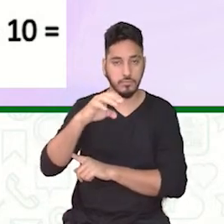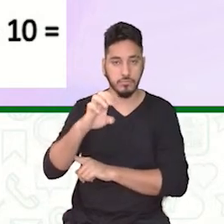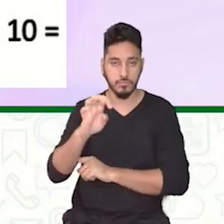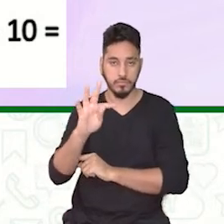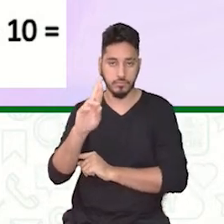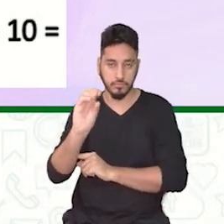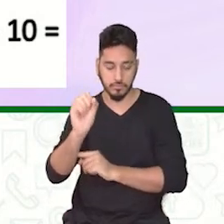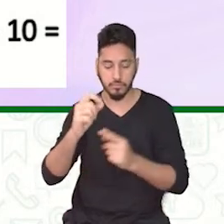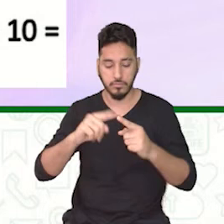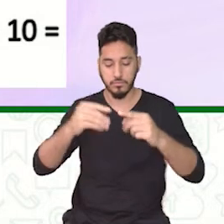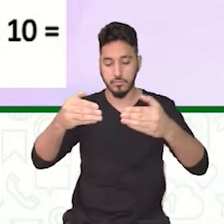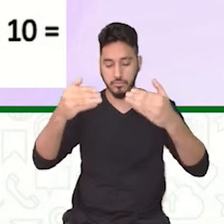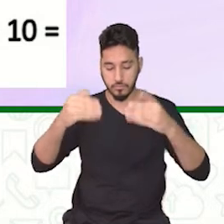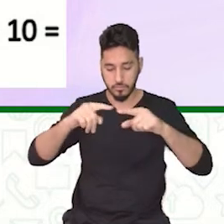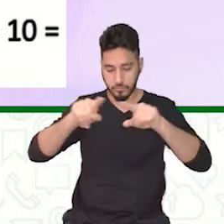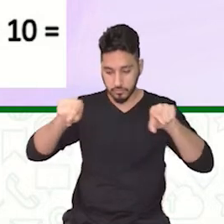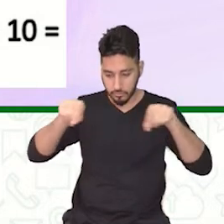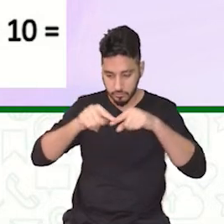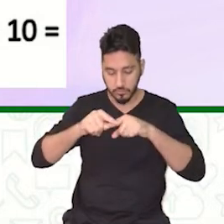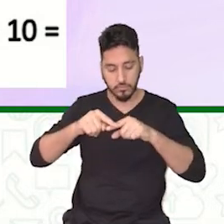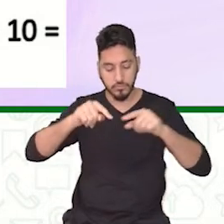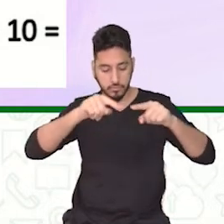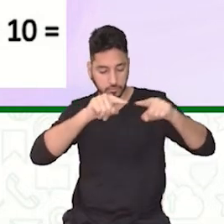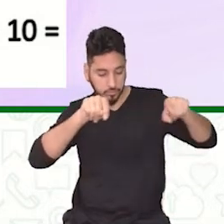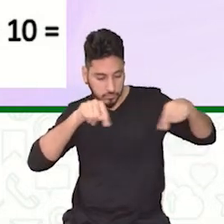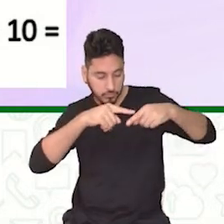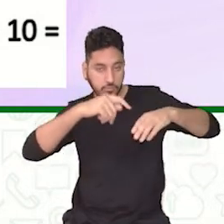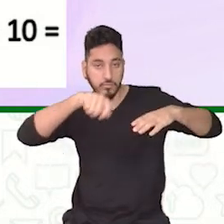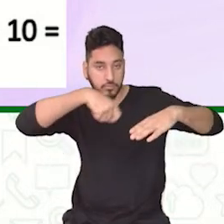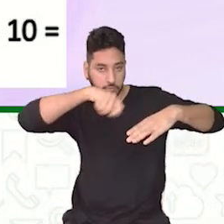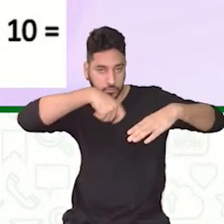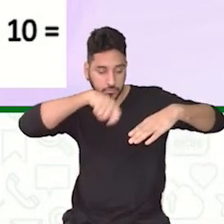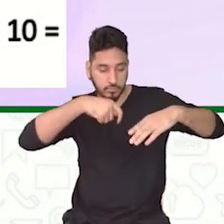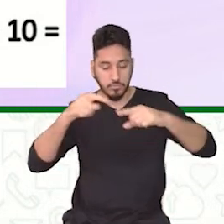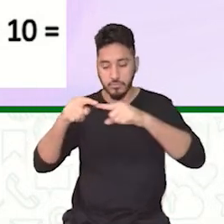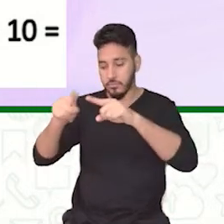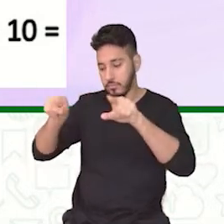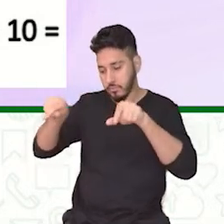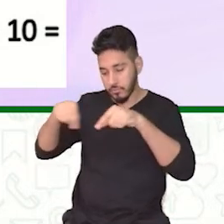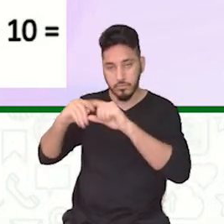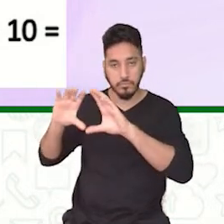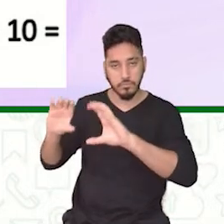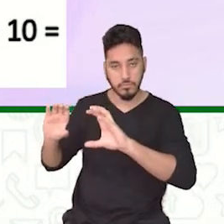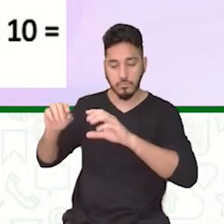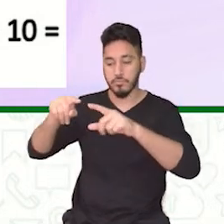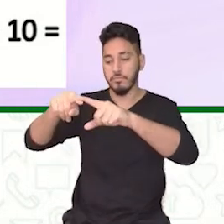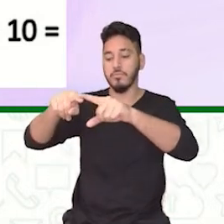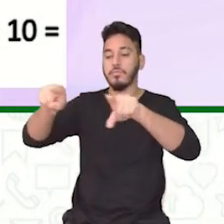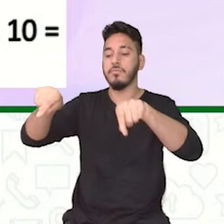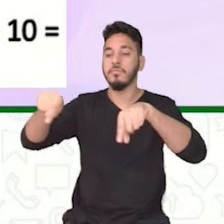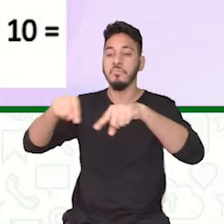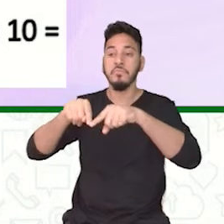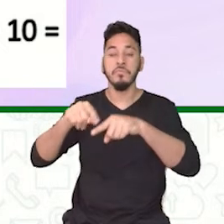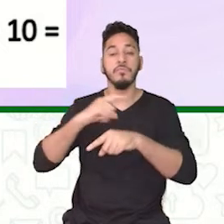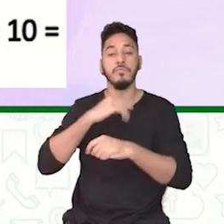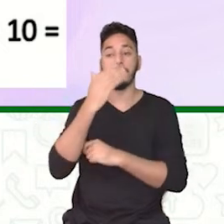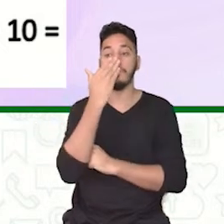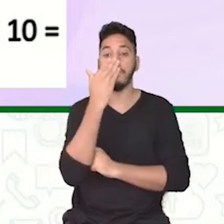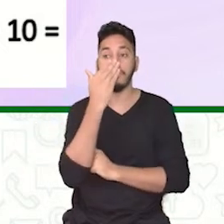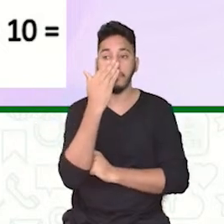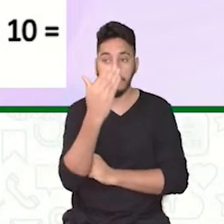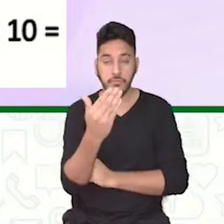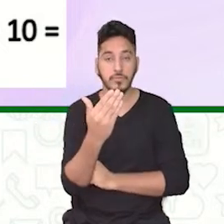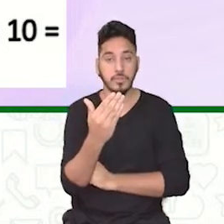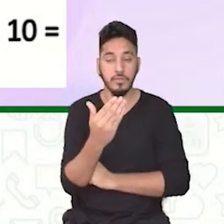a sala, a cozinha, né? Tenho o quarto, e eu tenho ali, ó, que a frente da